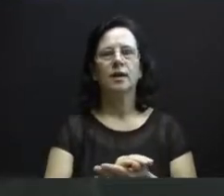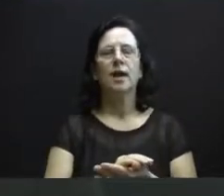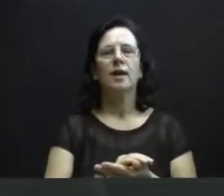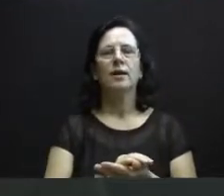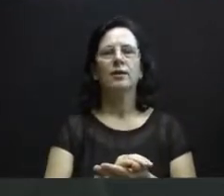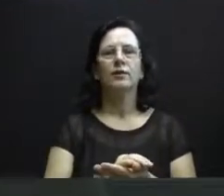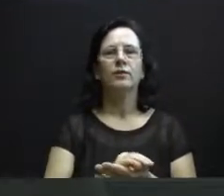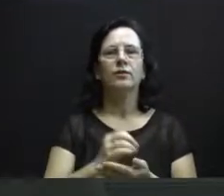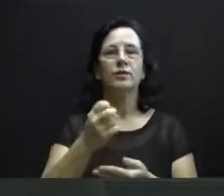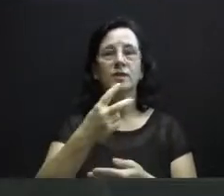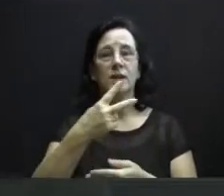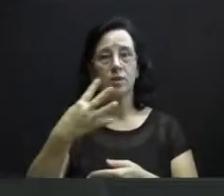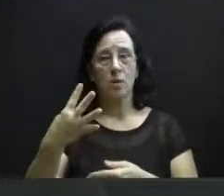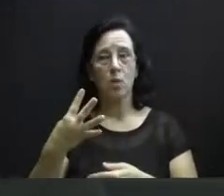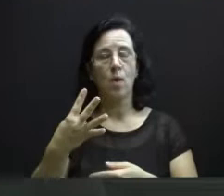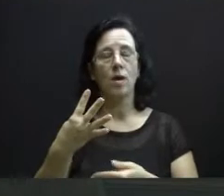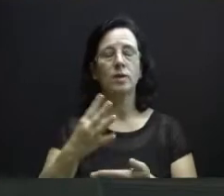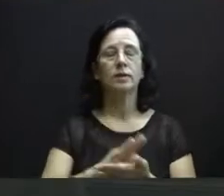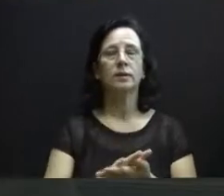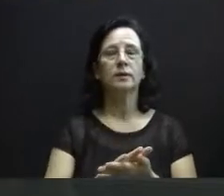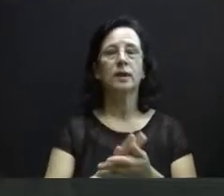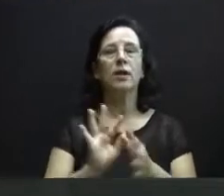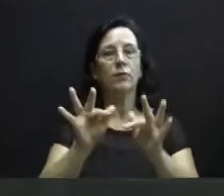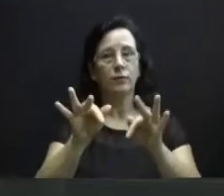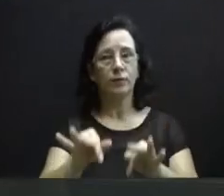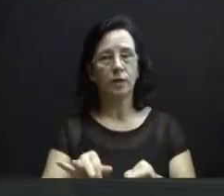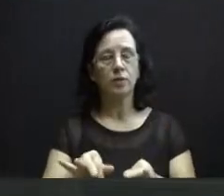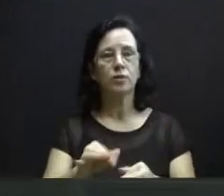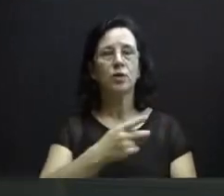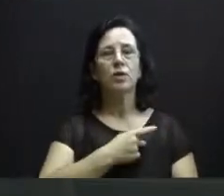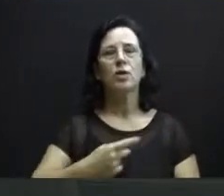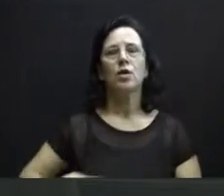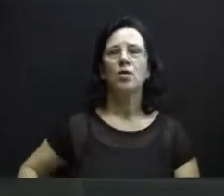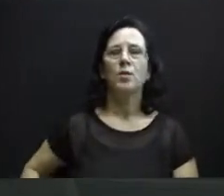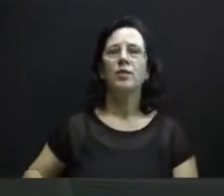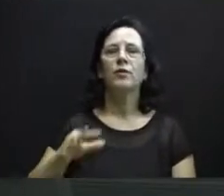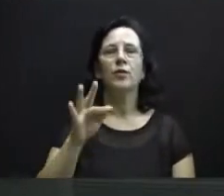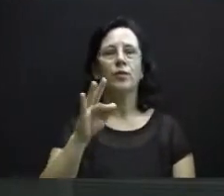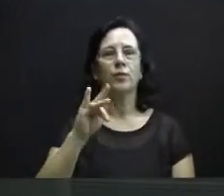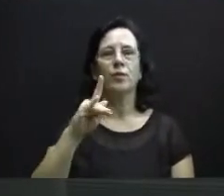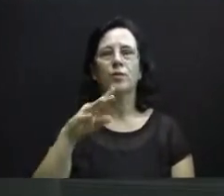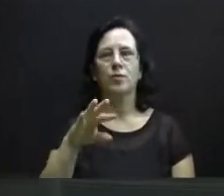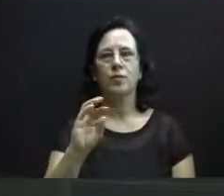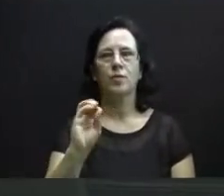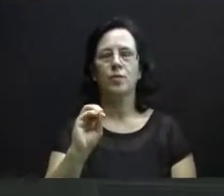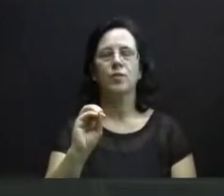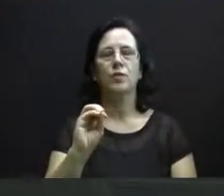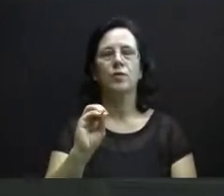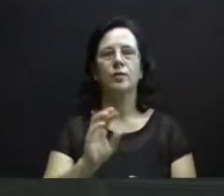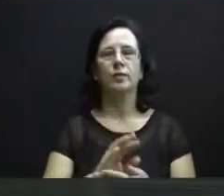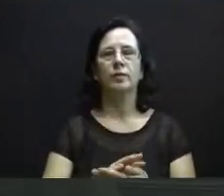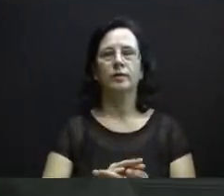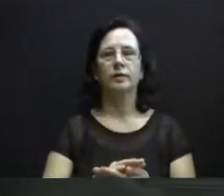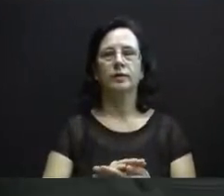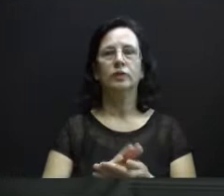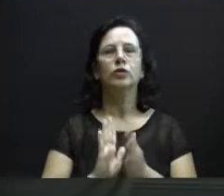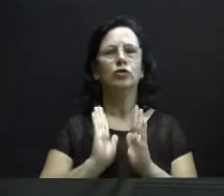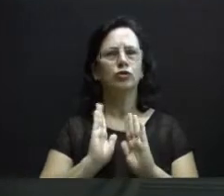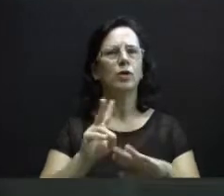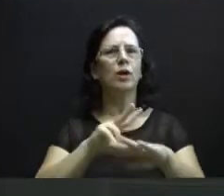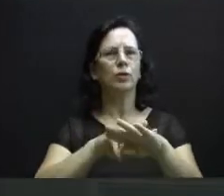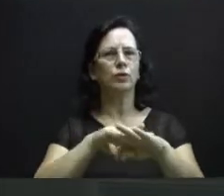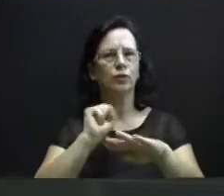24ª sessão extraordinária o presidente desta casa de leis o vereador fábio alves moreira o roxinho já